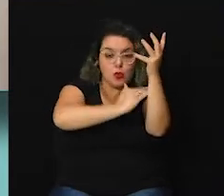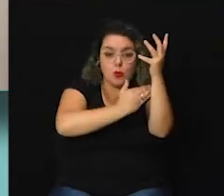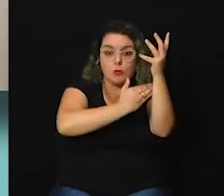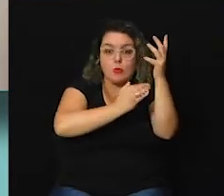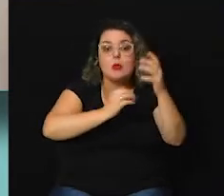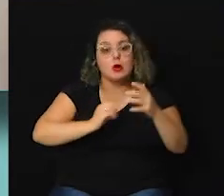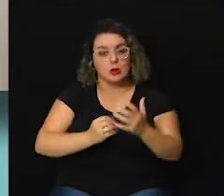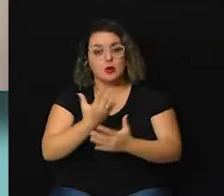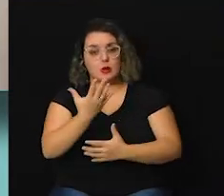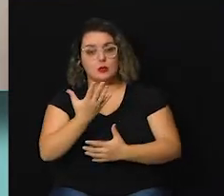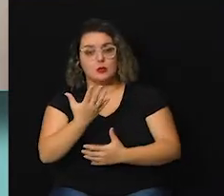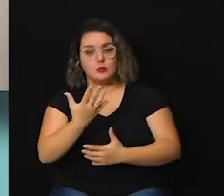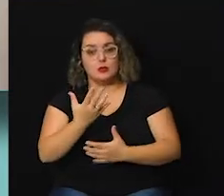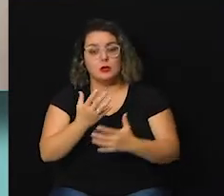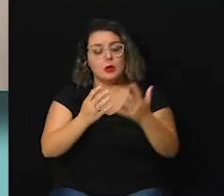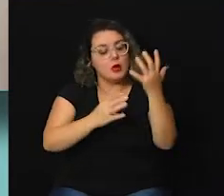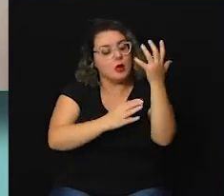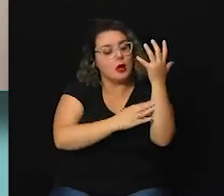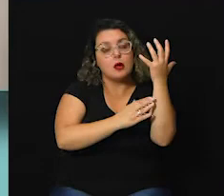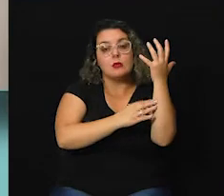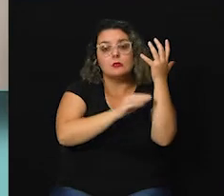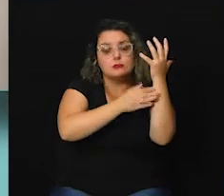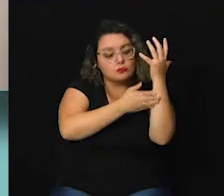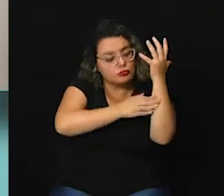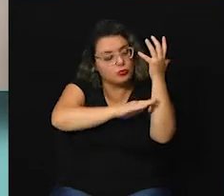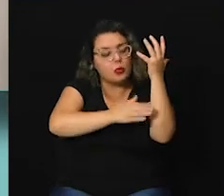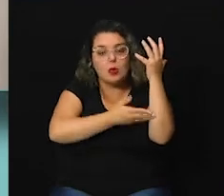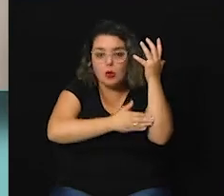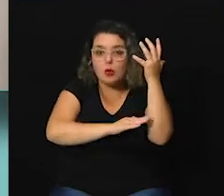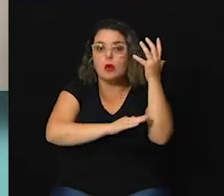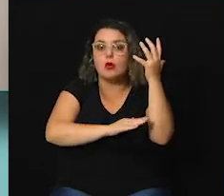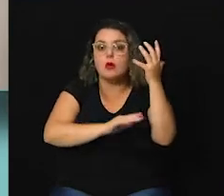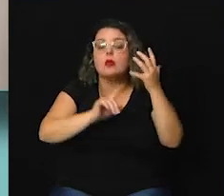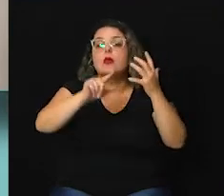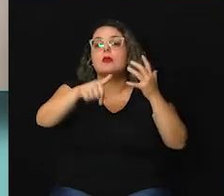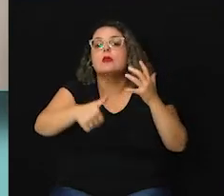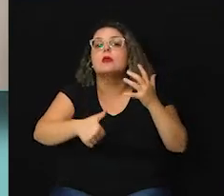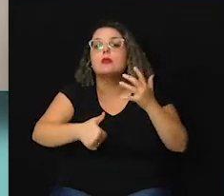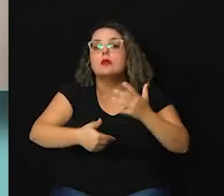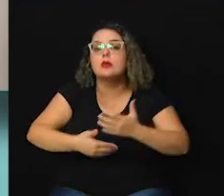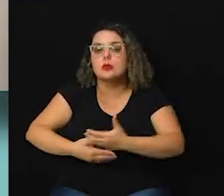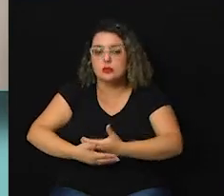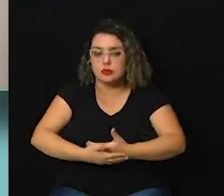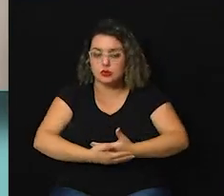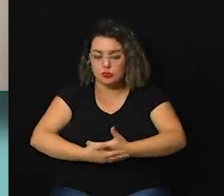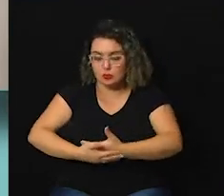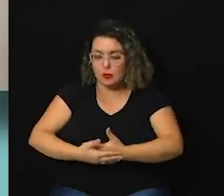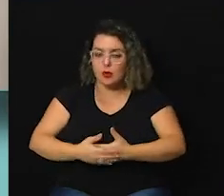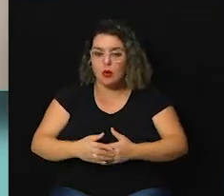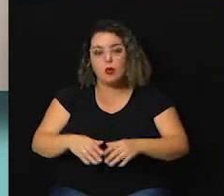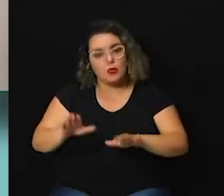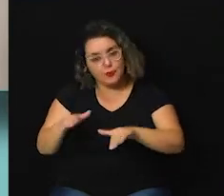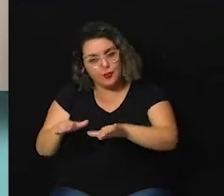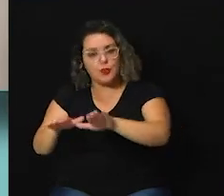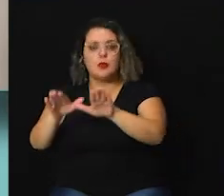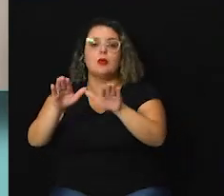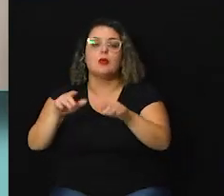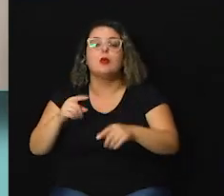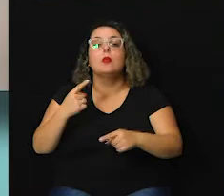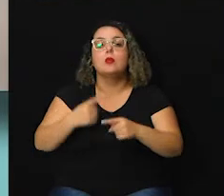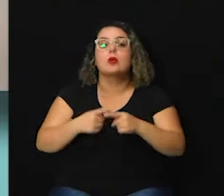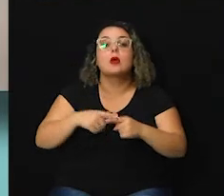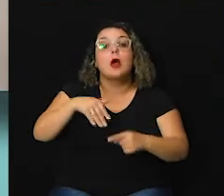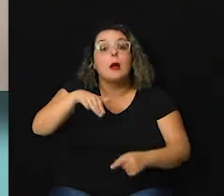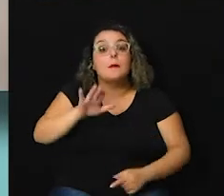elas para se reproduzirem, essas casas delas viram verdadeiras casas de aluguéis depois que os filhotes delas saem do ninho,